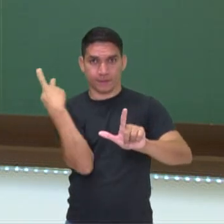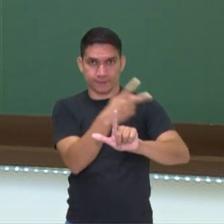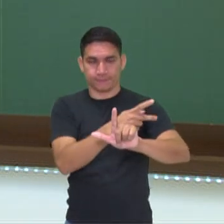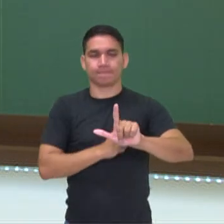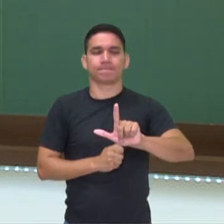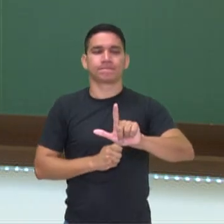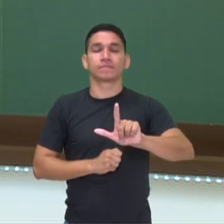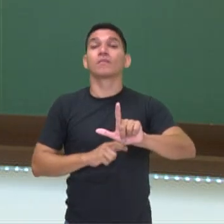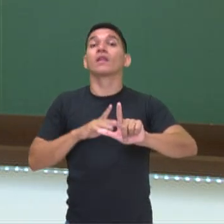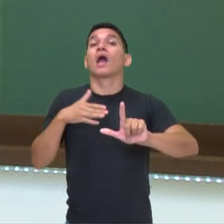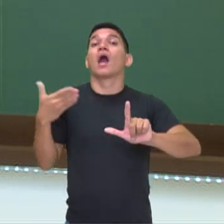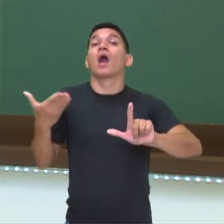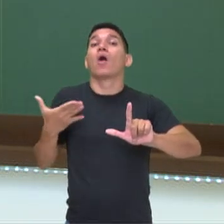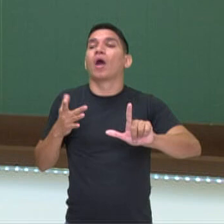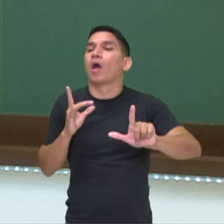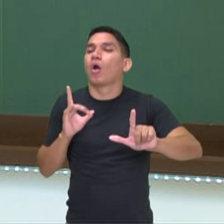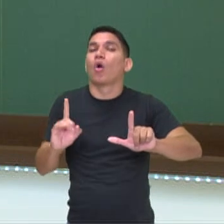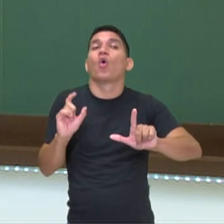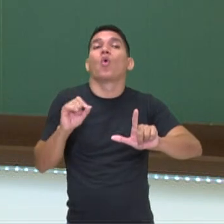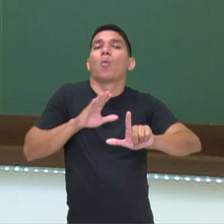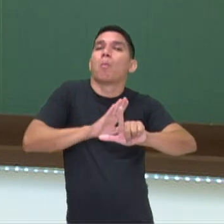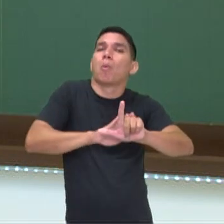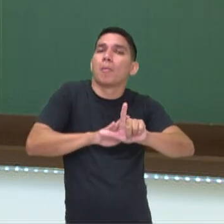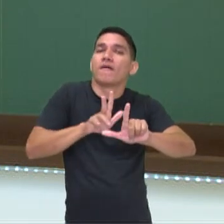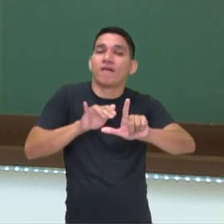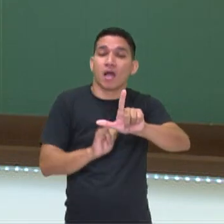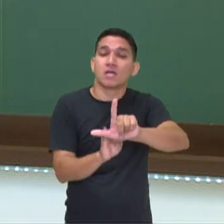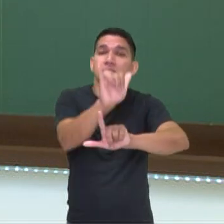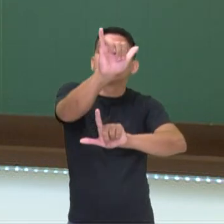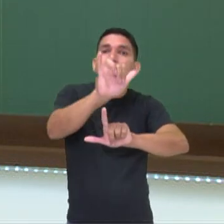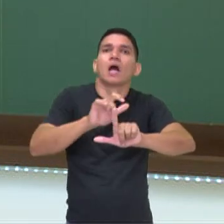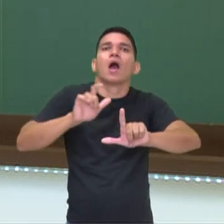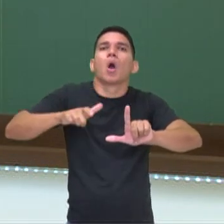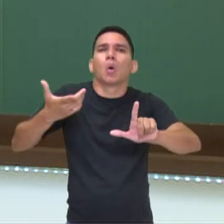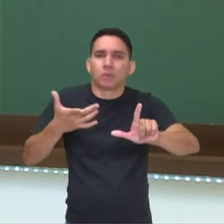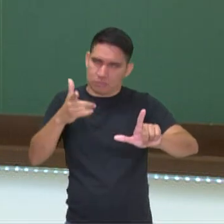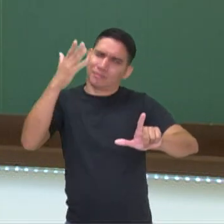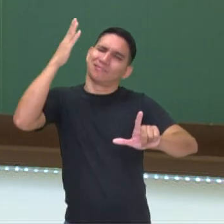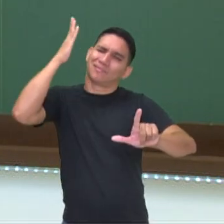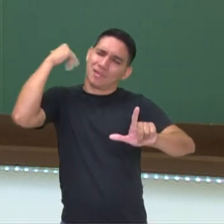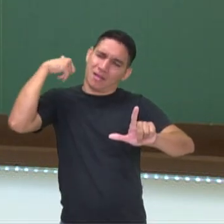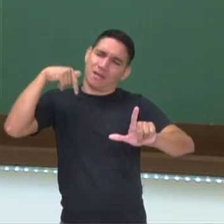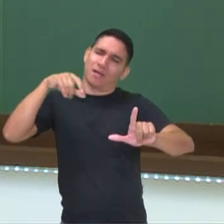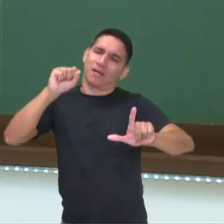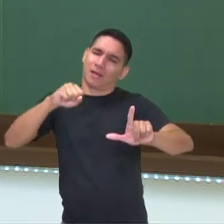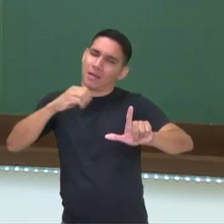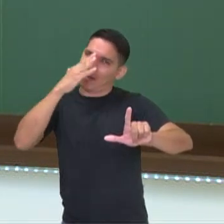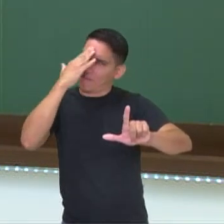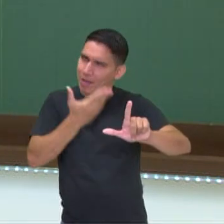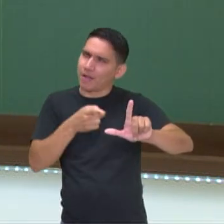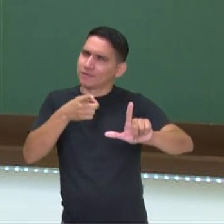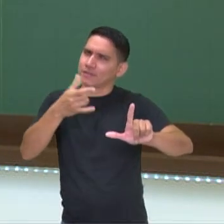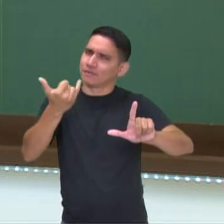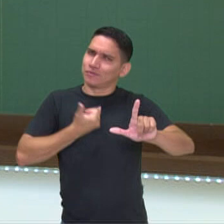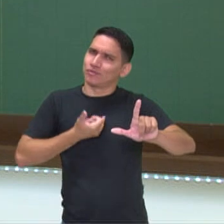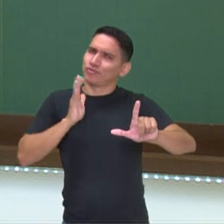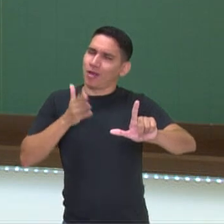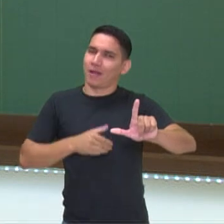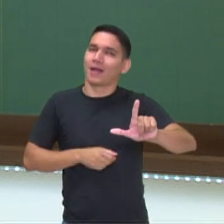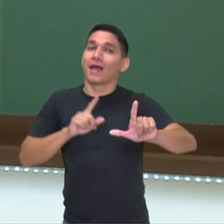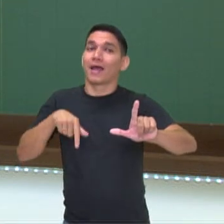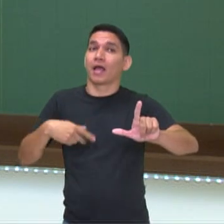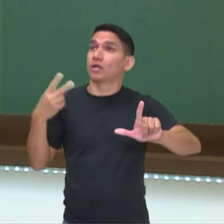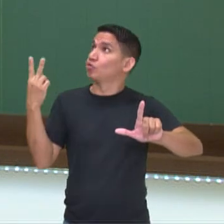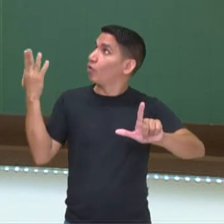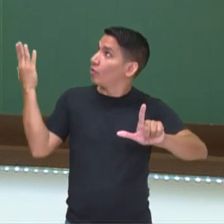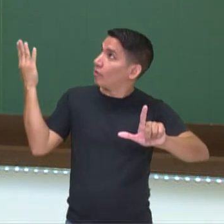agora, nós temos que encontrar o pontinho que ela vai passar no Y. Você já sabe, né? Ah, tenho certeza que você falou aí em casa, hein? É o 2,